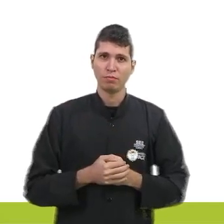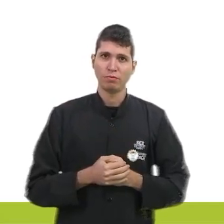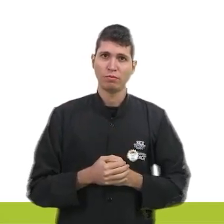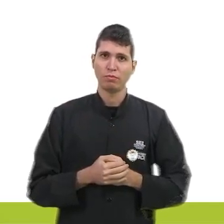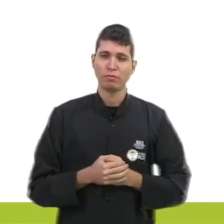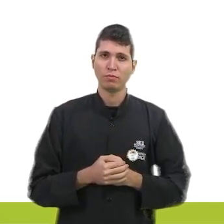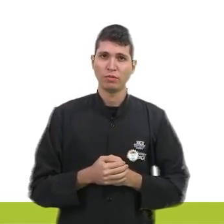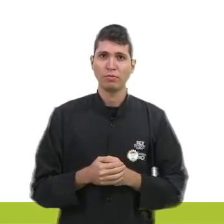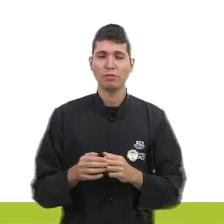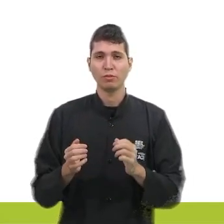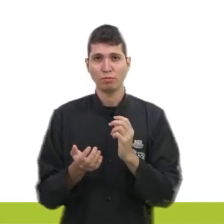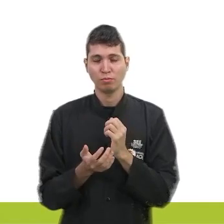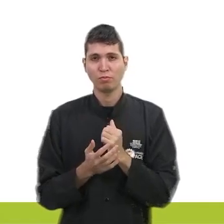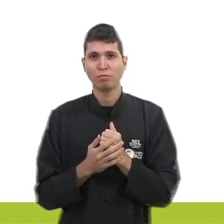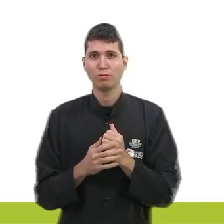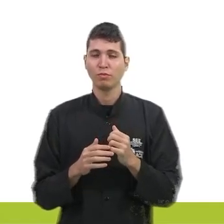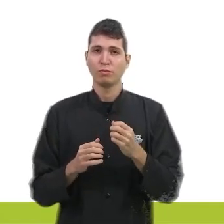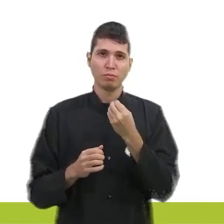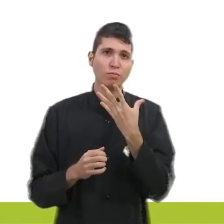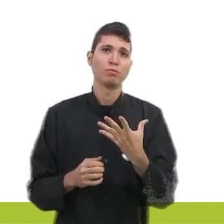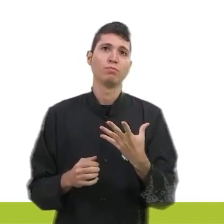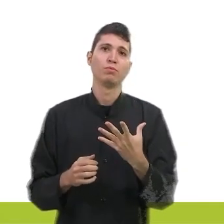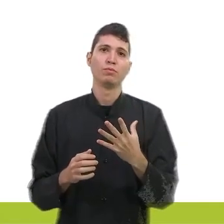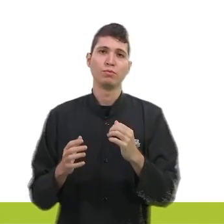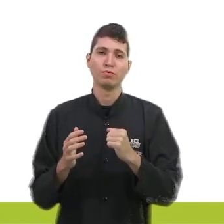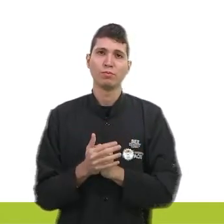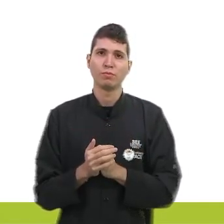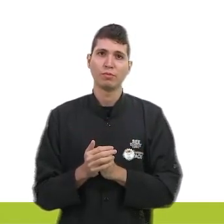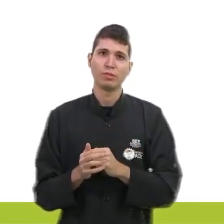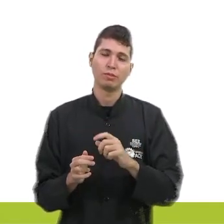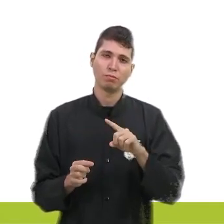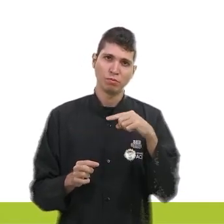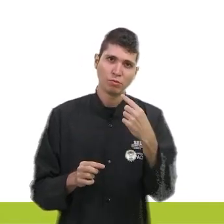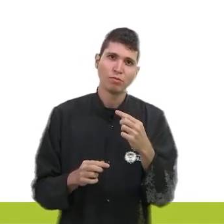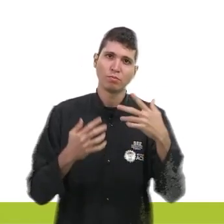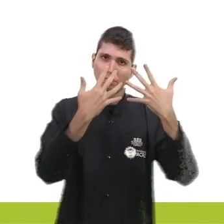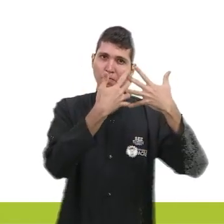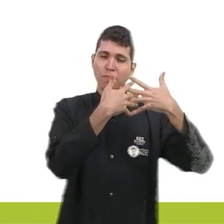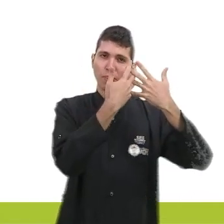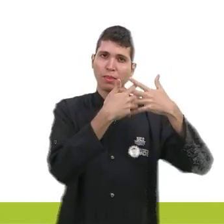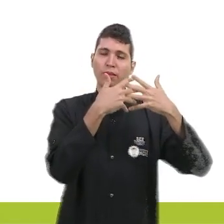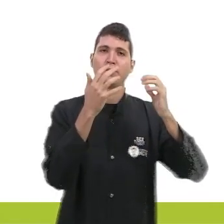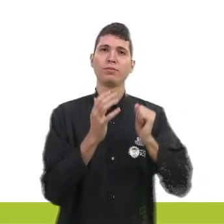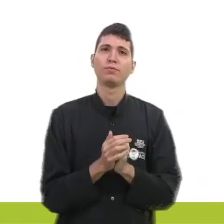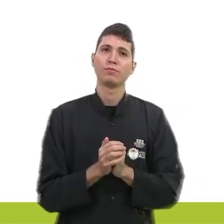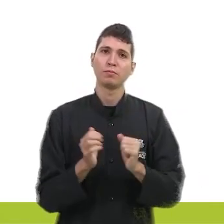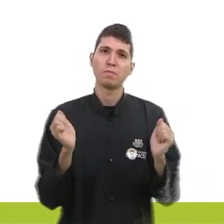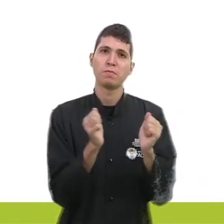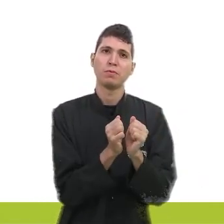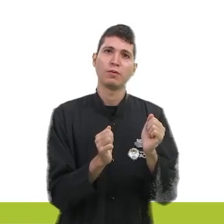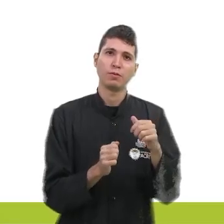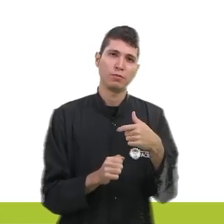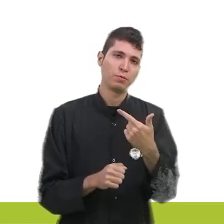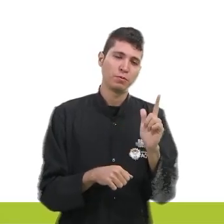pós-impressionismo, certo? Quando a gente fala de Van Gogh, ele, como eu falei já, ele é muito famoso, um